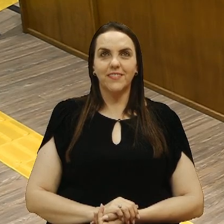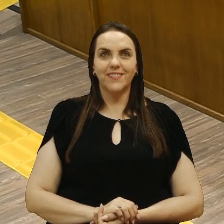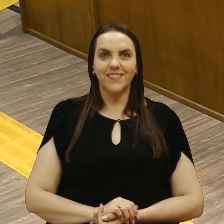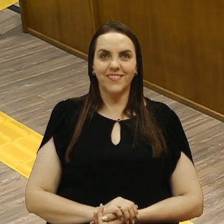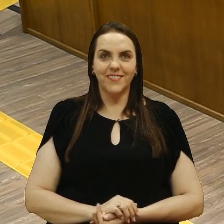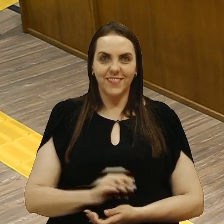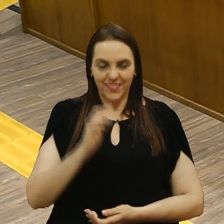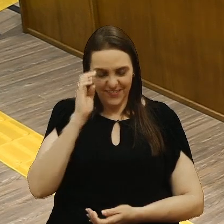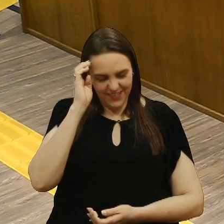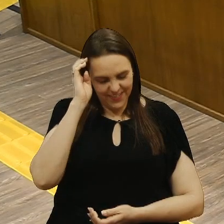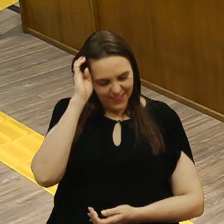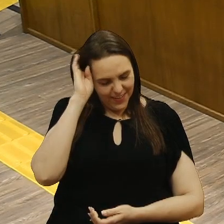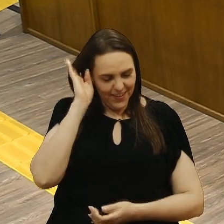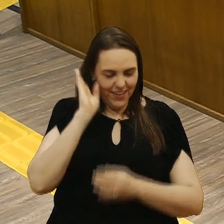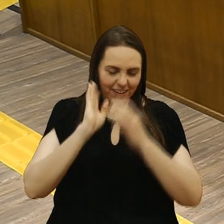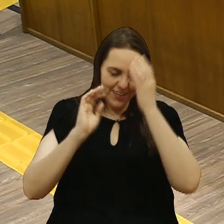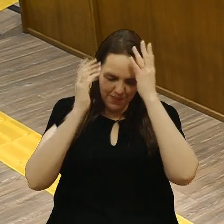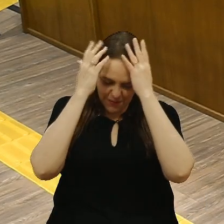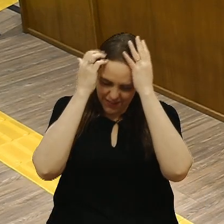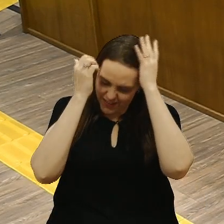Tu tem?